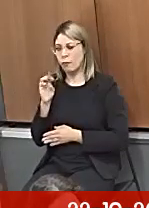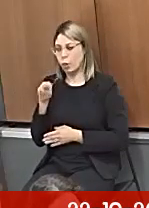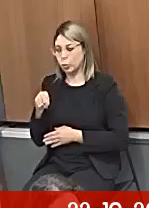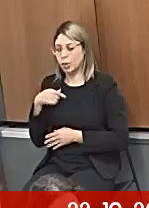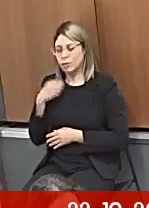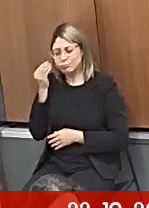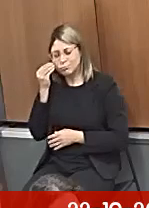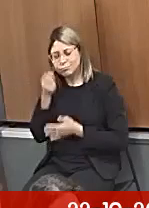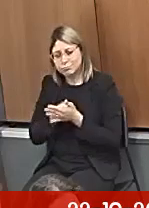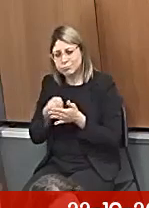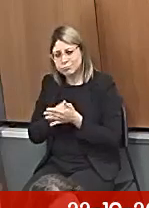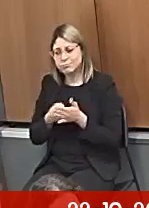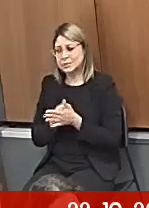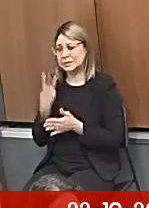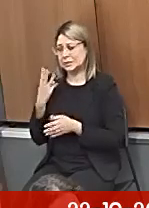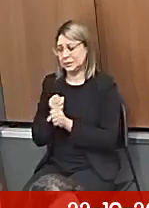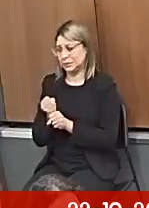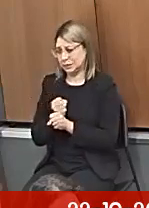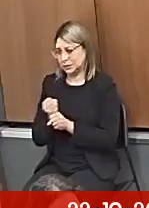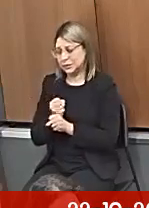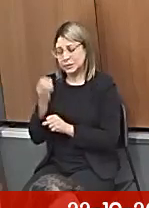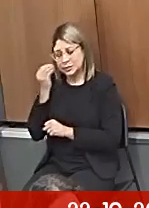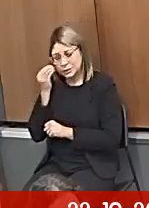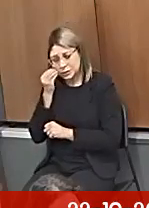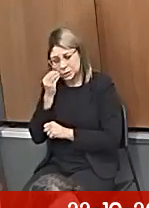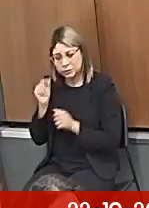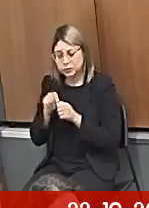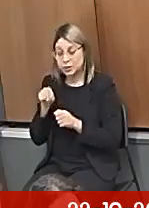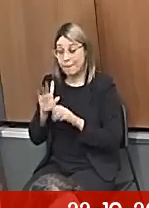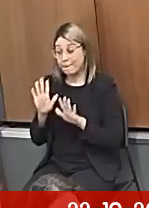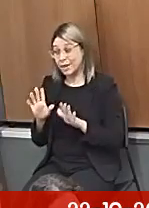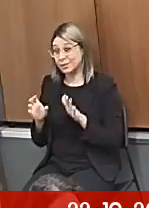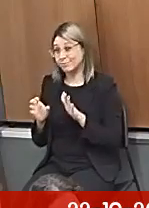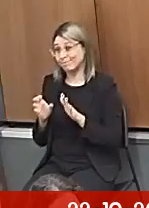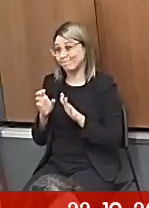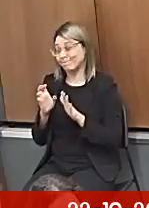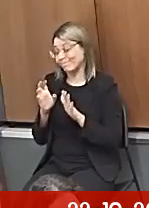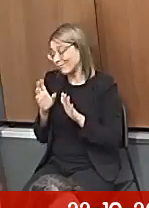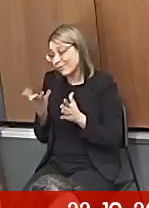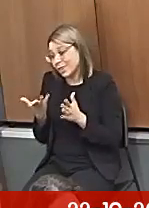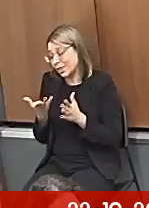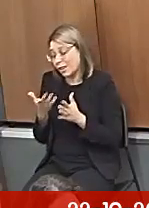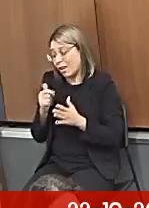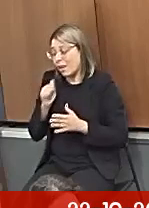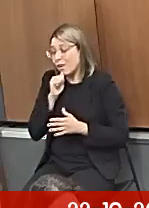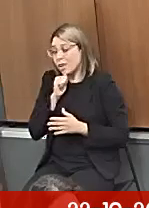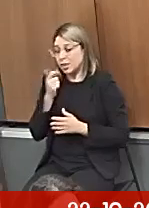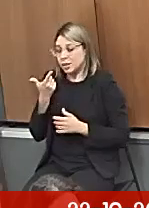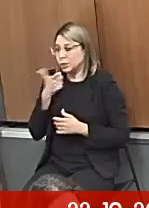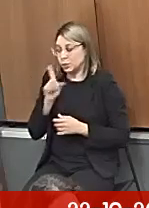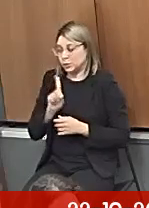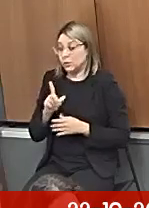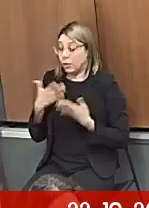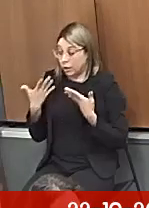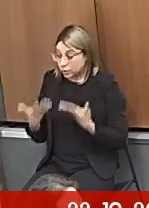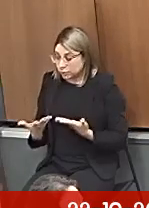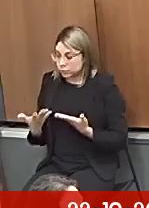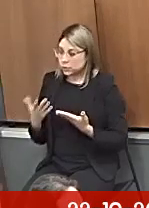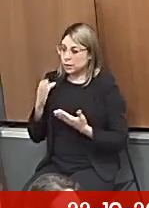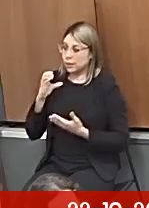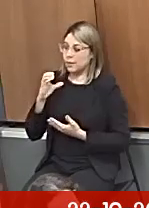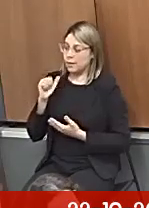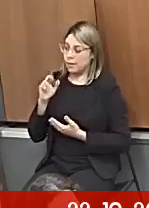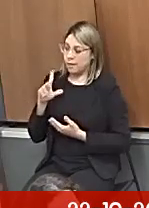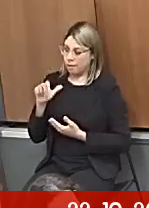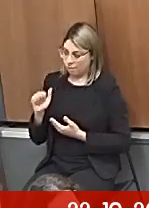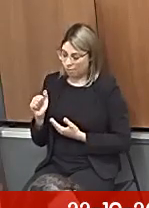3 anos eu tenho falado disso, tentado construir isso, mas, por vários motivos, isso não conseguiu tomar corpo. E aí, assim que a doutora